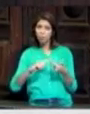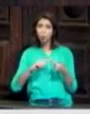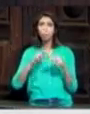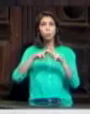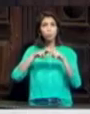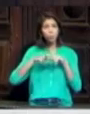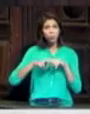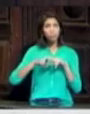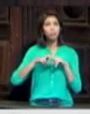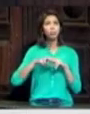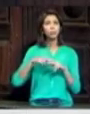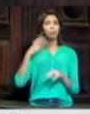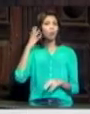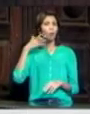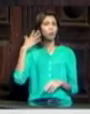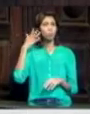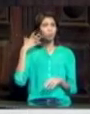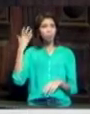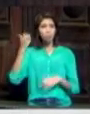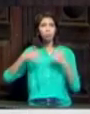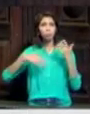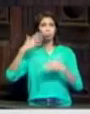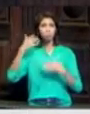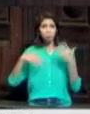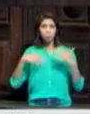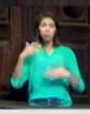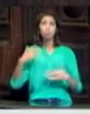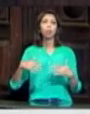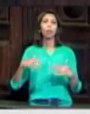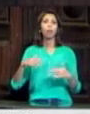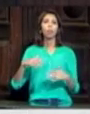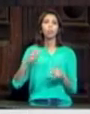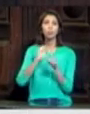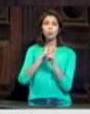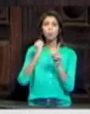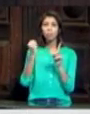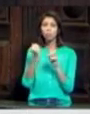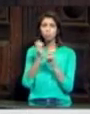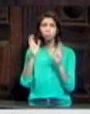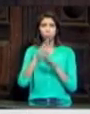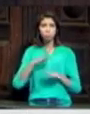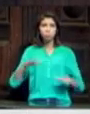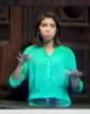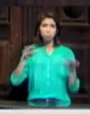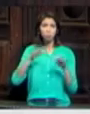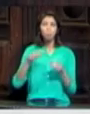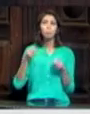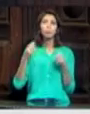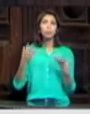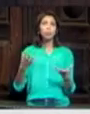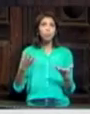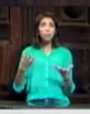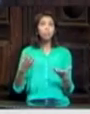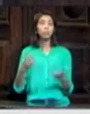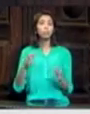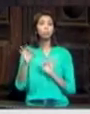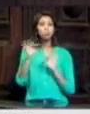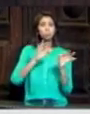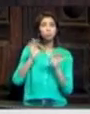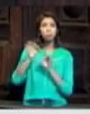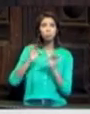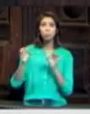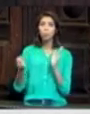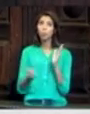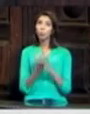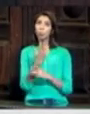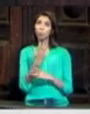é fundamental essa audiência pública, onde as demandas da sociedade vão ser colocadas, para que, na elaboração de um